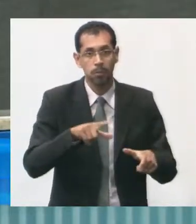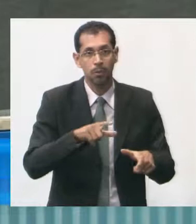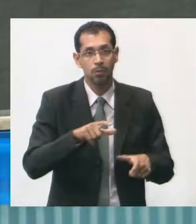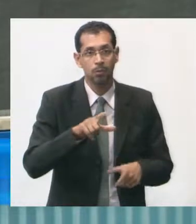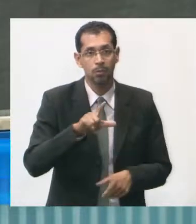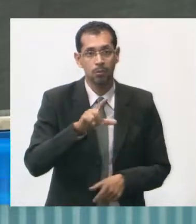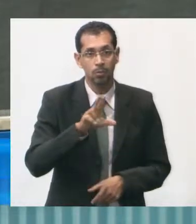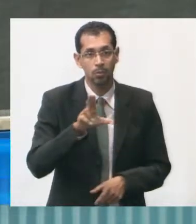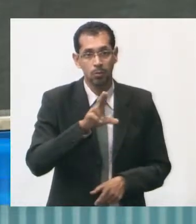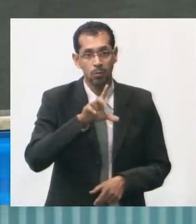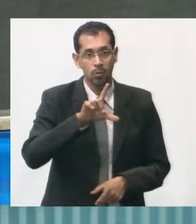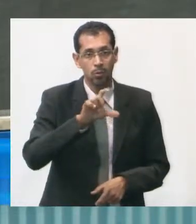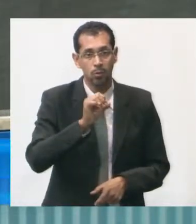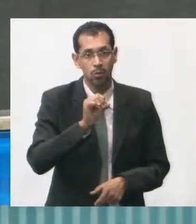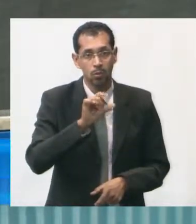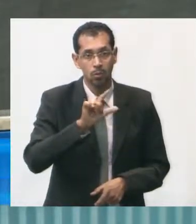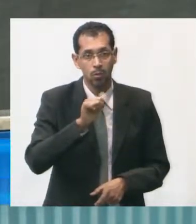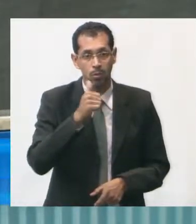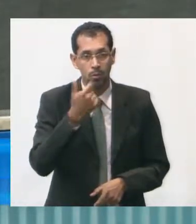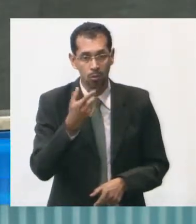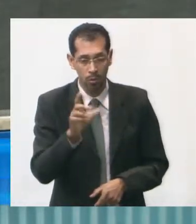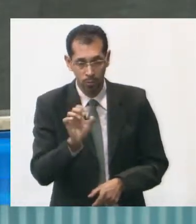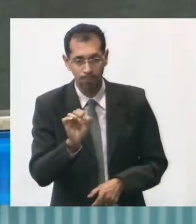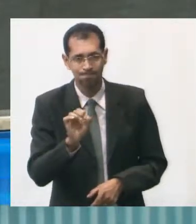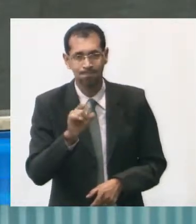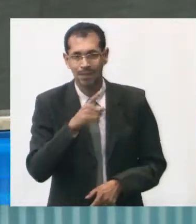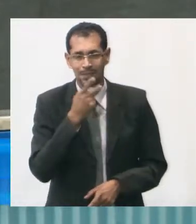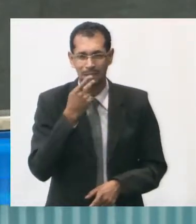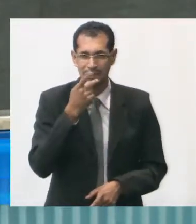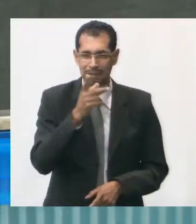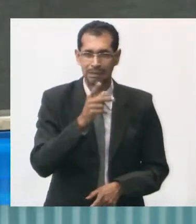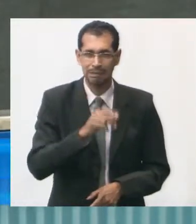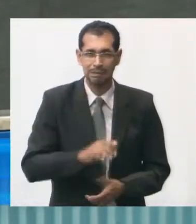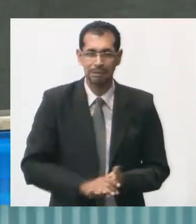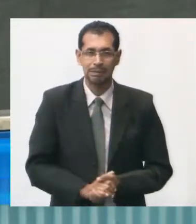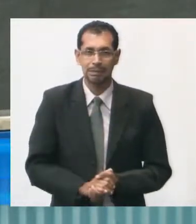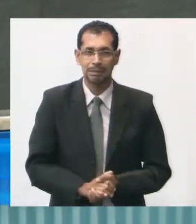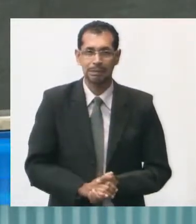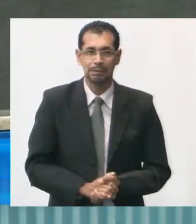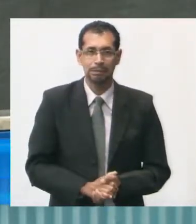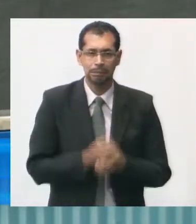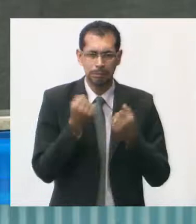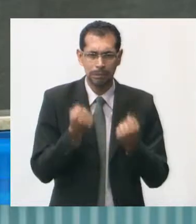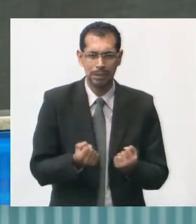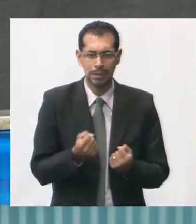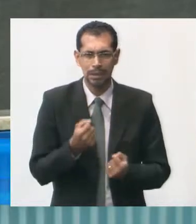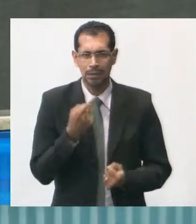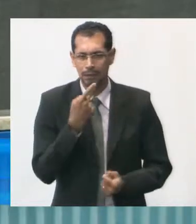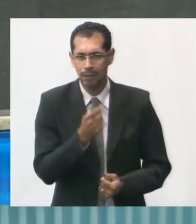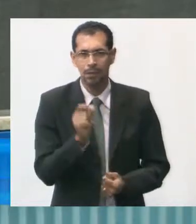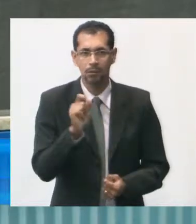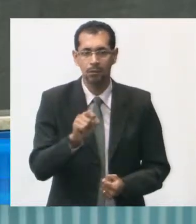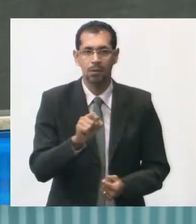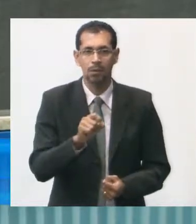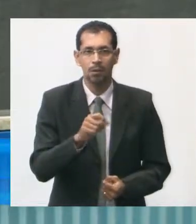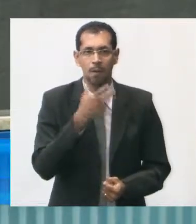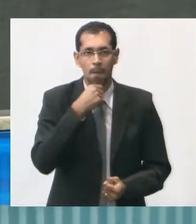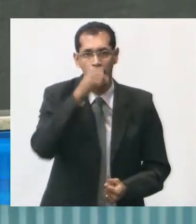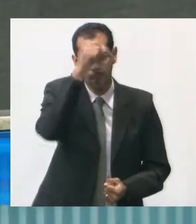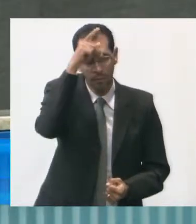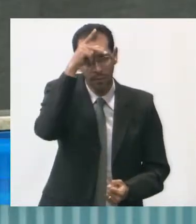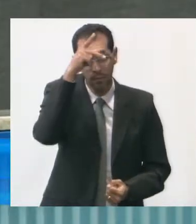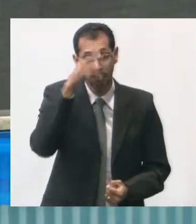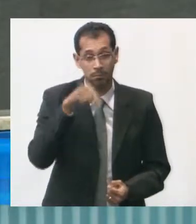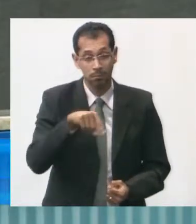Vitória. Tive com ele na sexta-feira de manhã, fui no gabinete dele, tomamos um café, conversamos, falei com ele